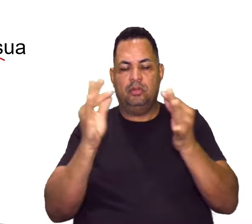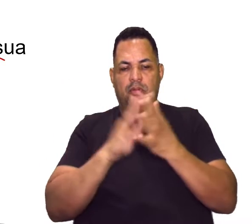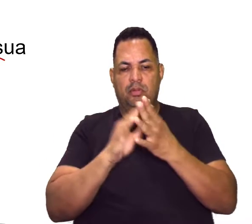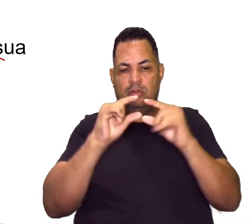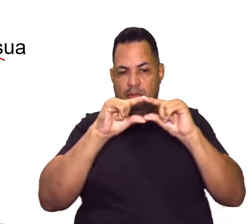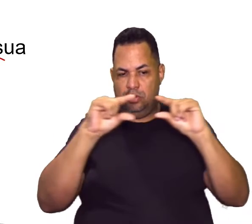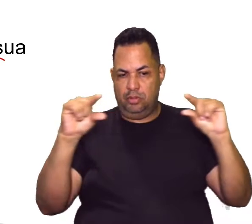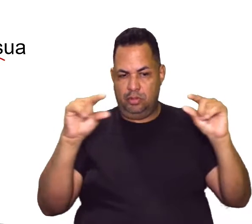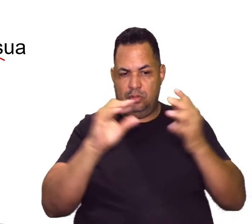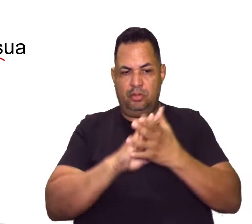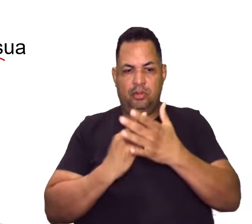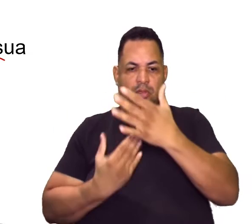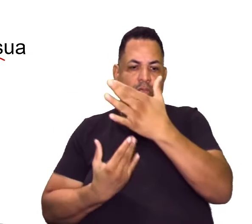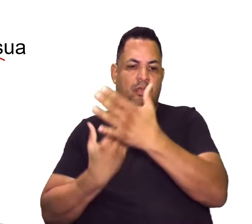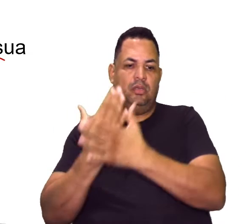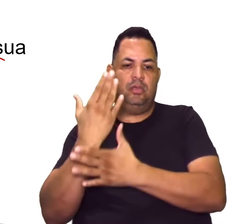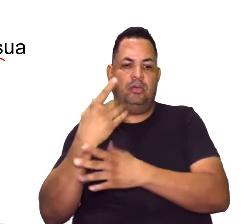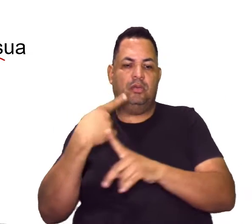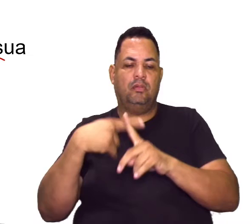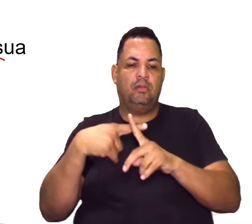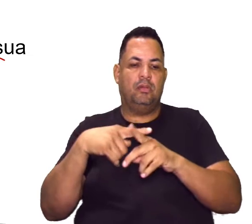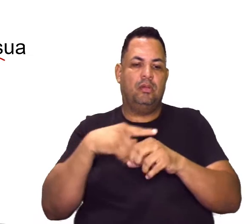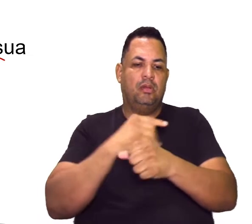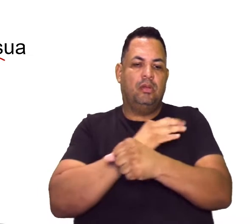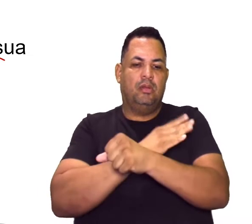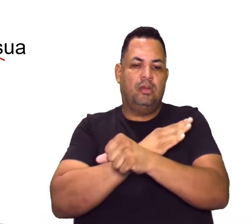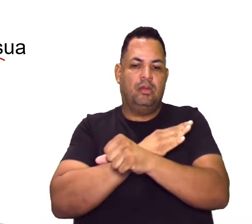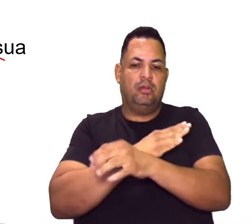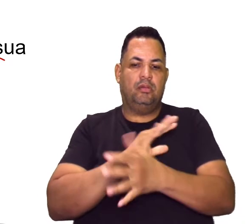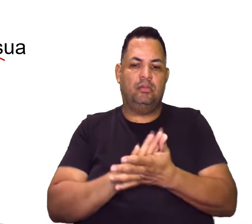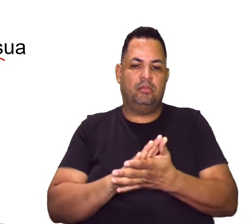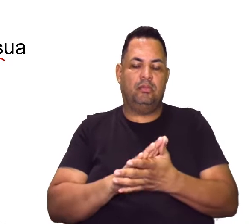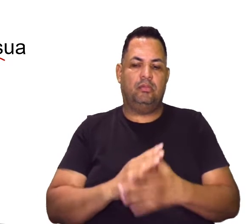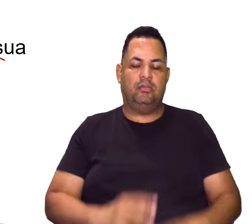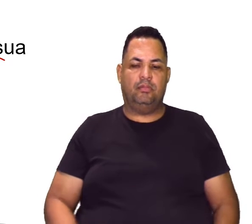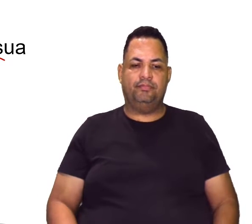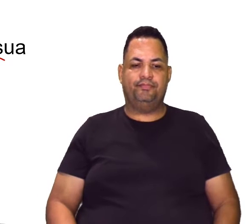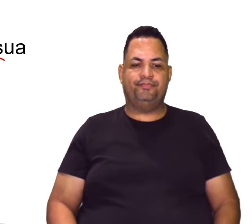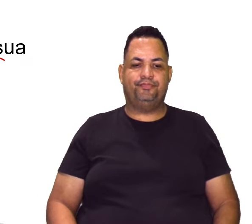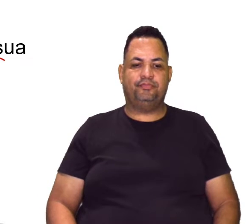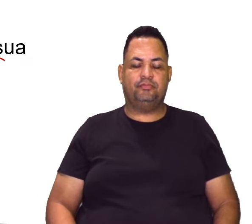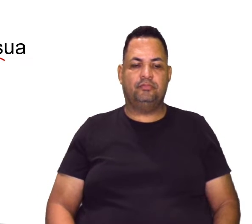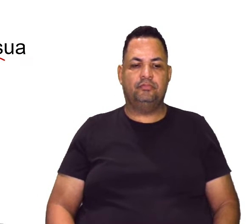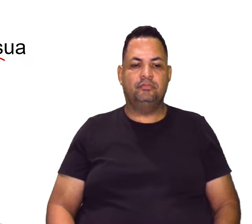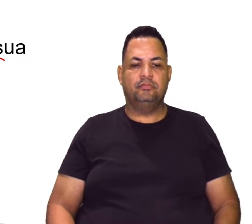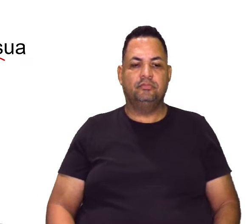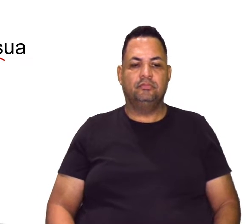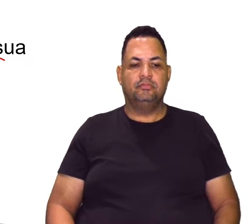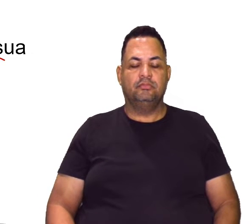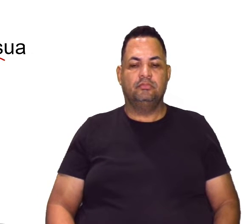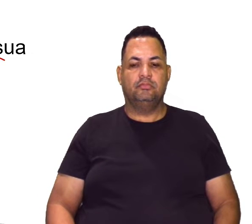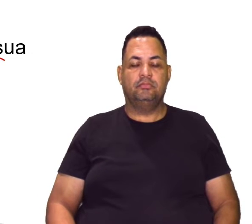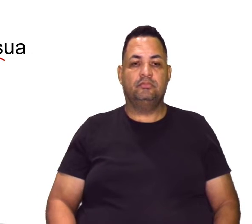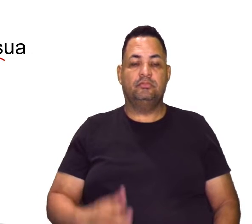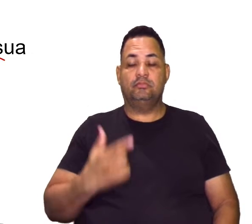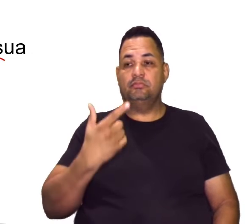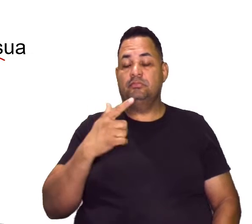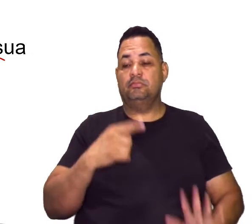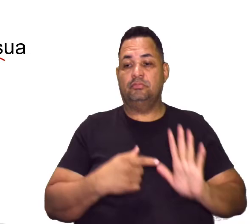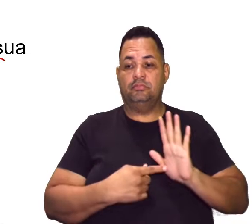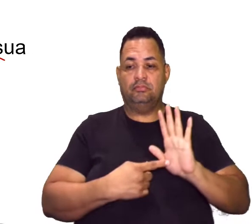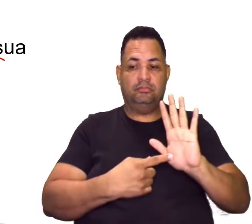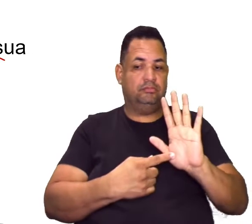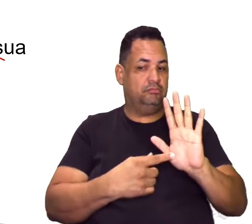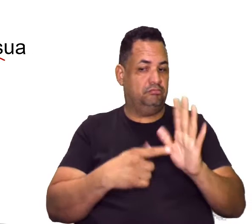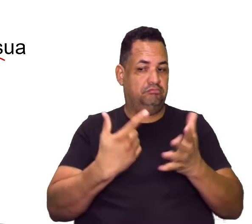fórmula. Gasoso, porque ele é muito volátil. Com relação ao inorgânico aí, não apresenta na